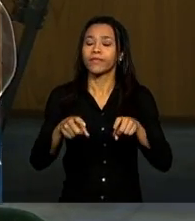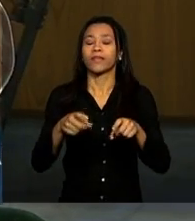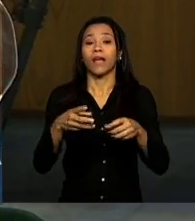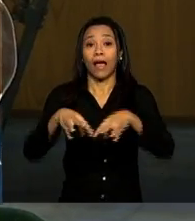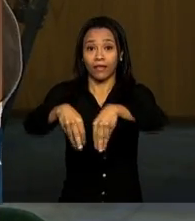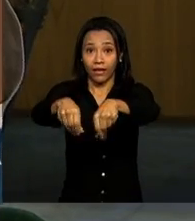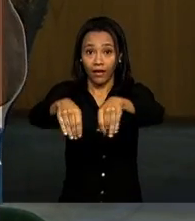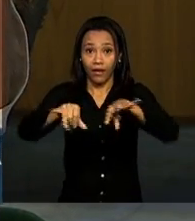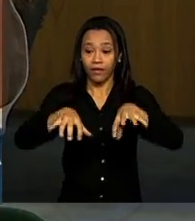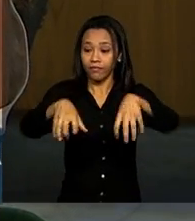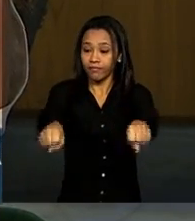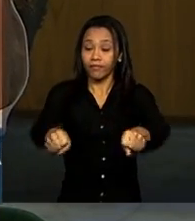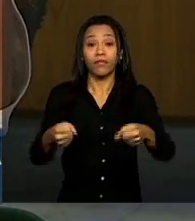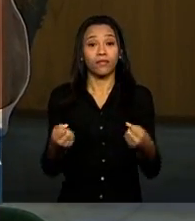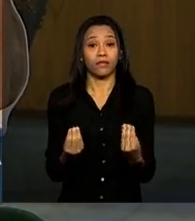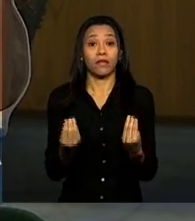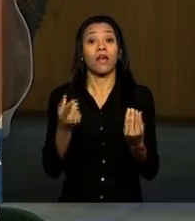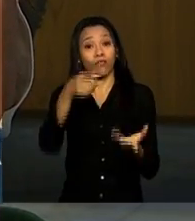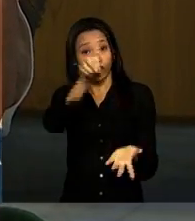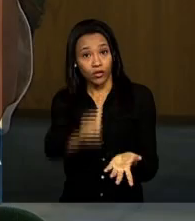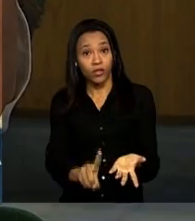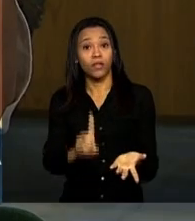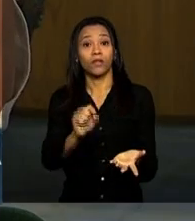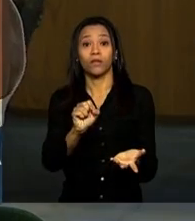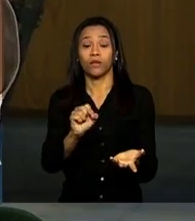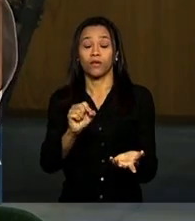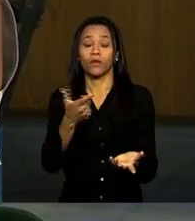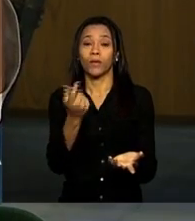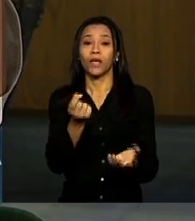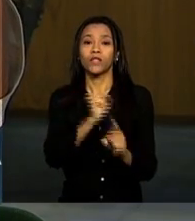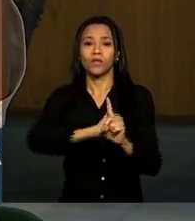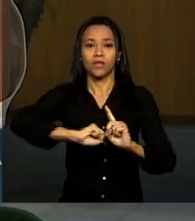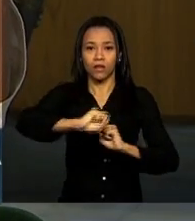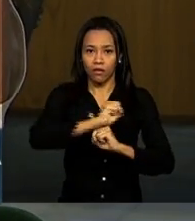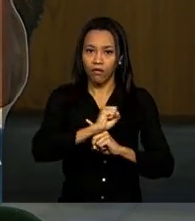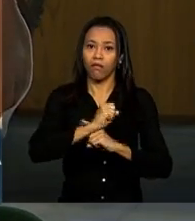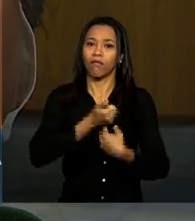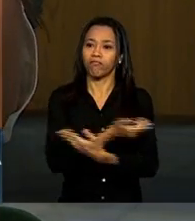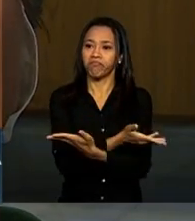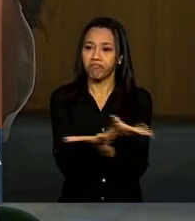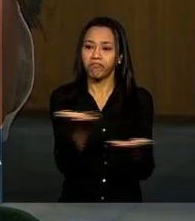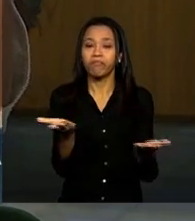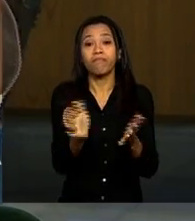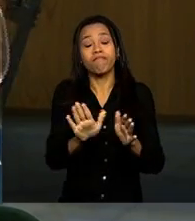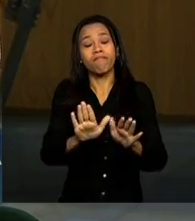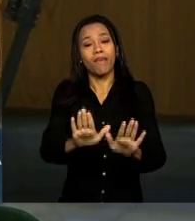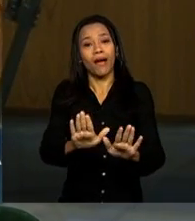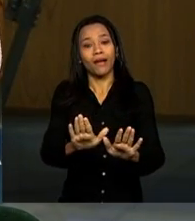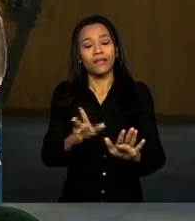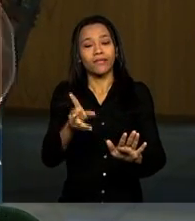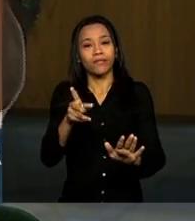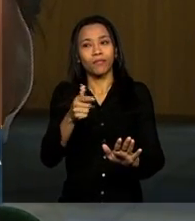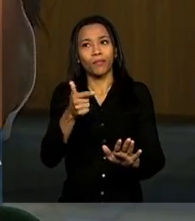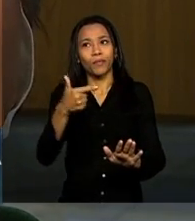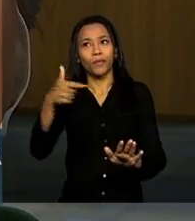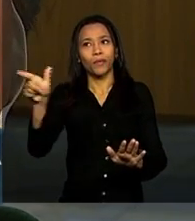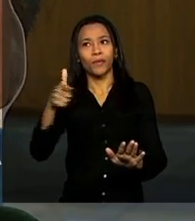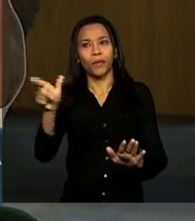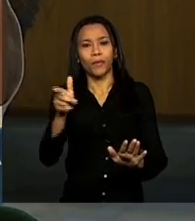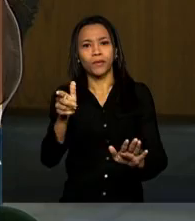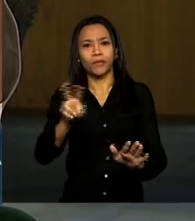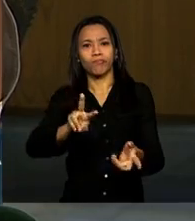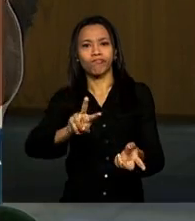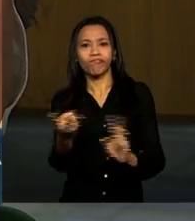terra como um um direito social o direito social da terra e aí a gente ouve declarações